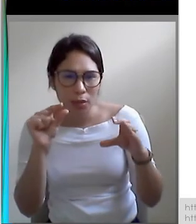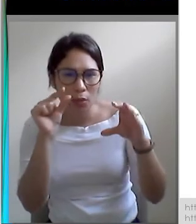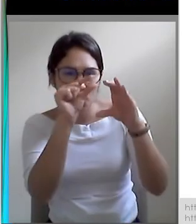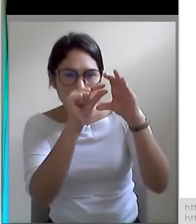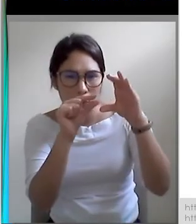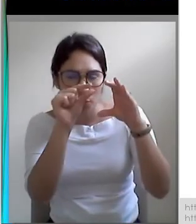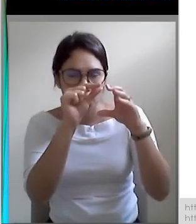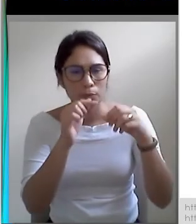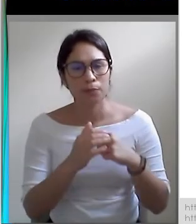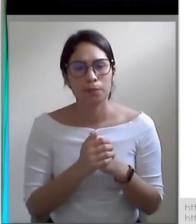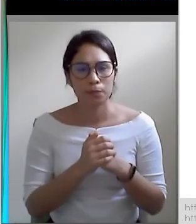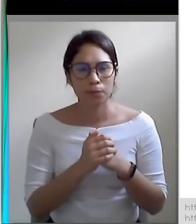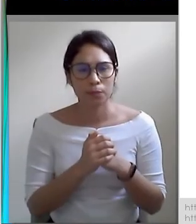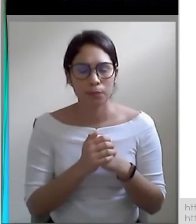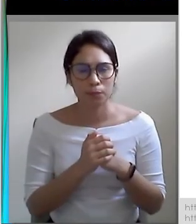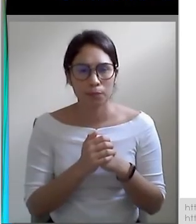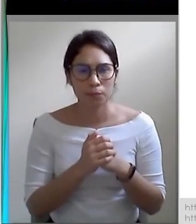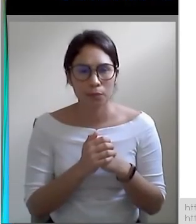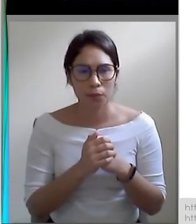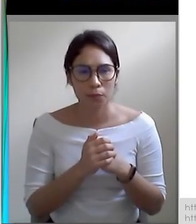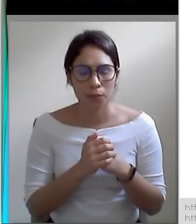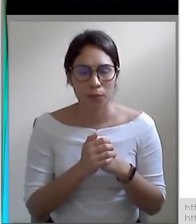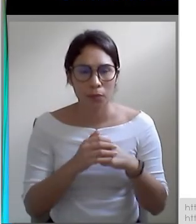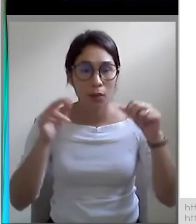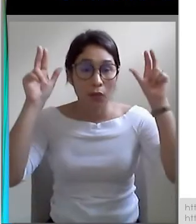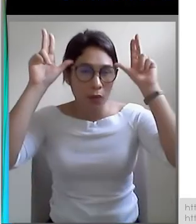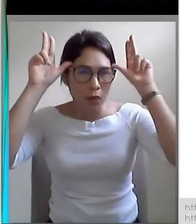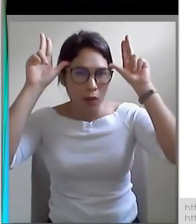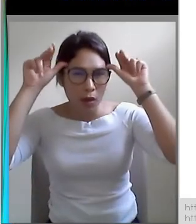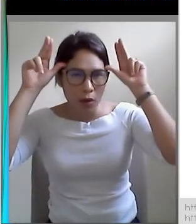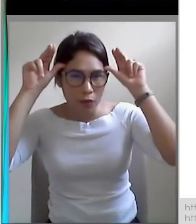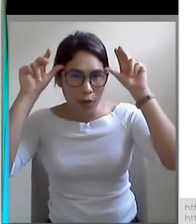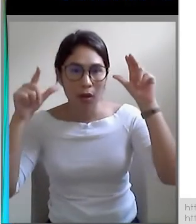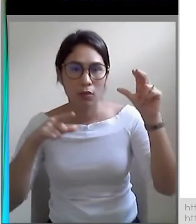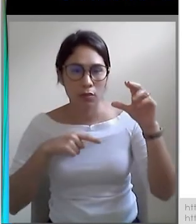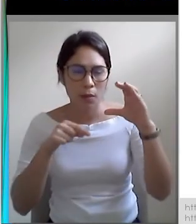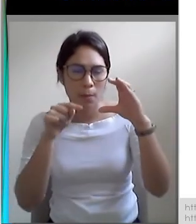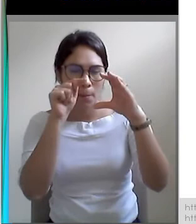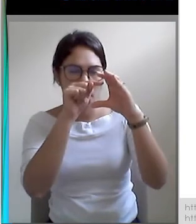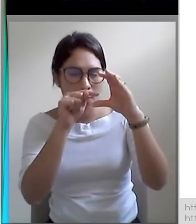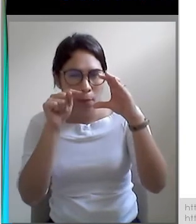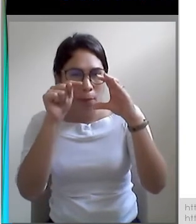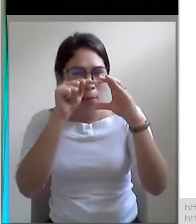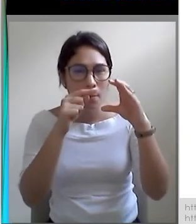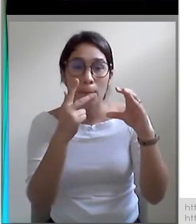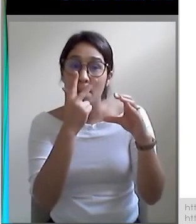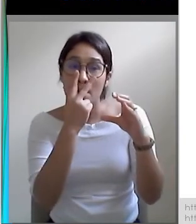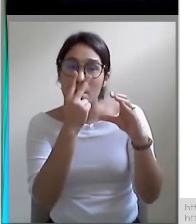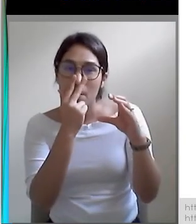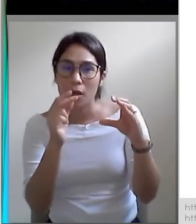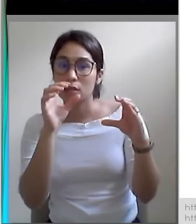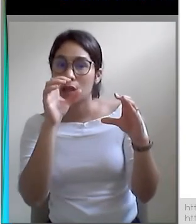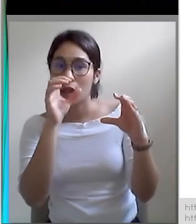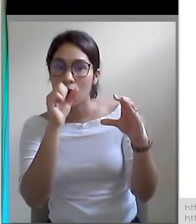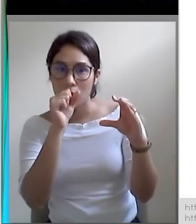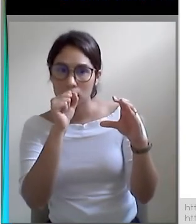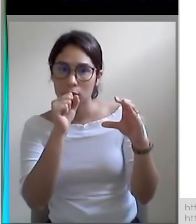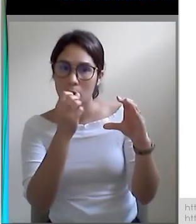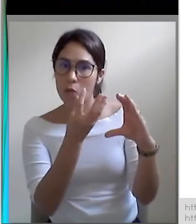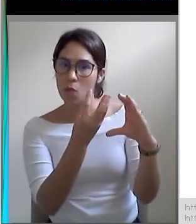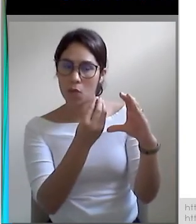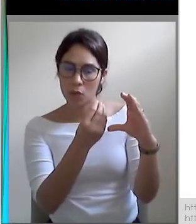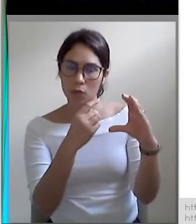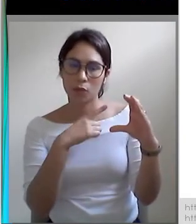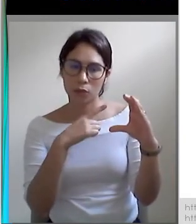citoplasma. Em equinos, observa-se com maior evidência os grânulos em formato de laranja no